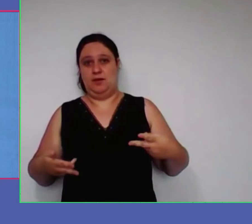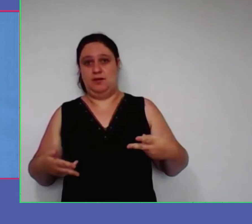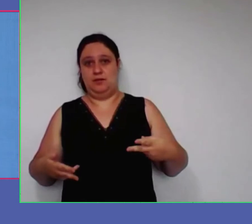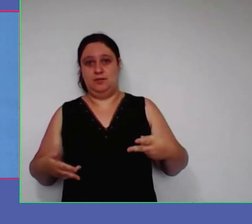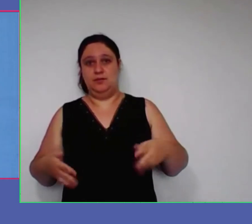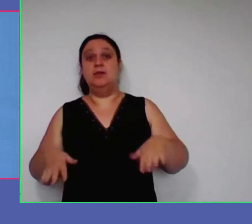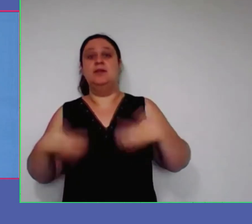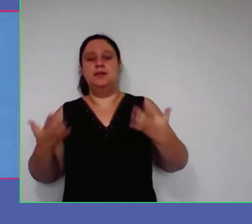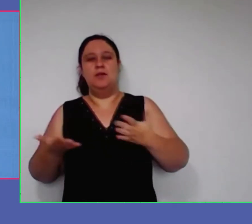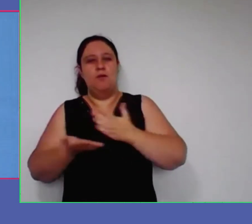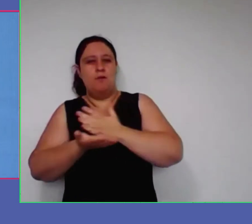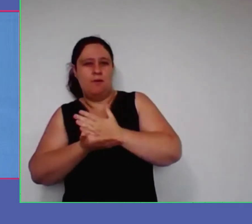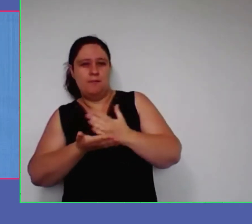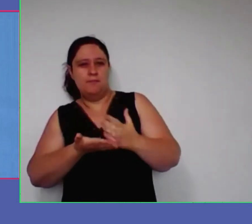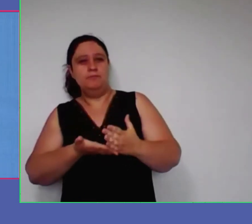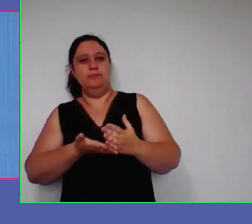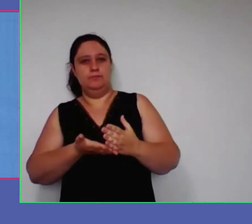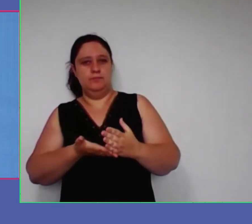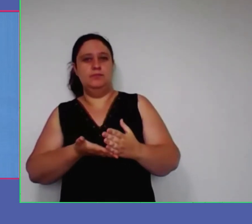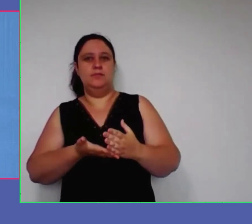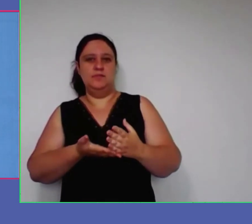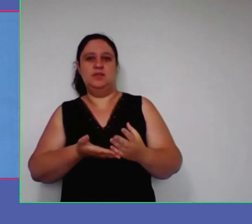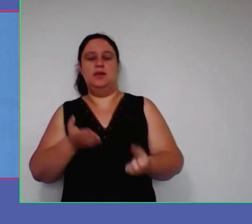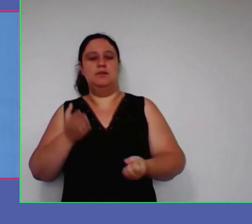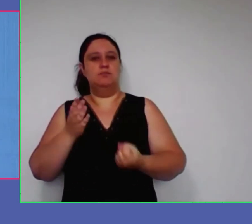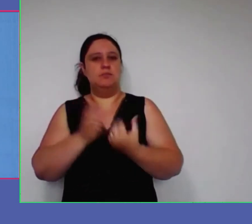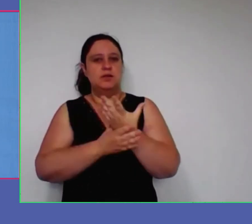criando várias